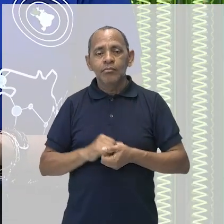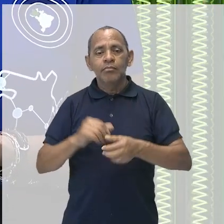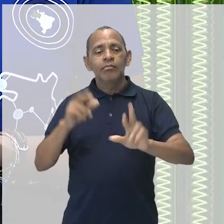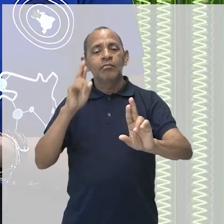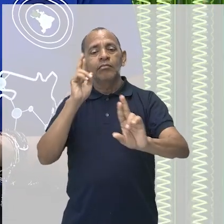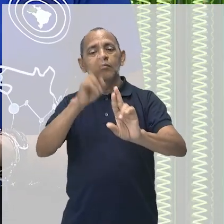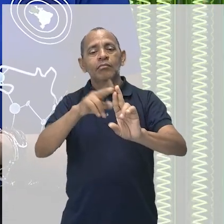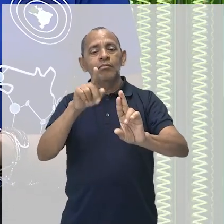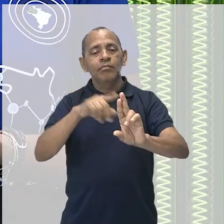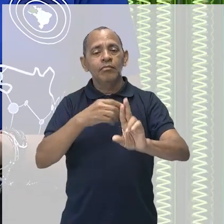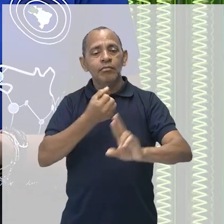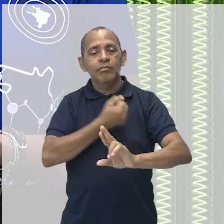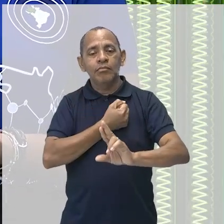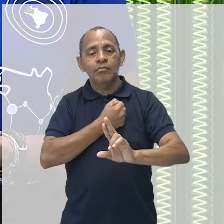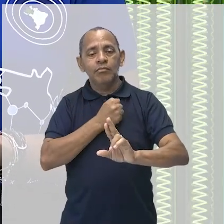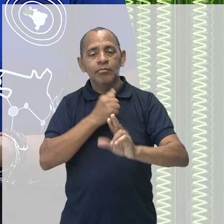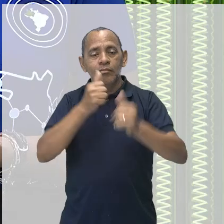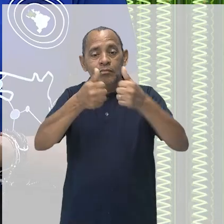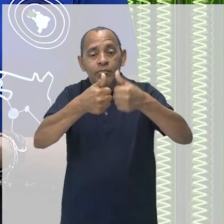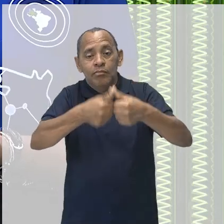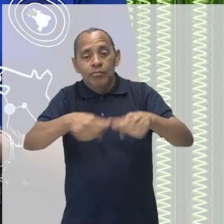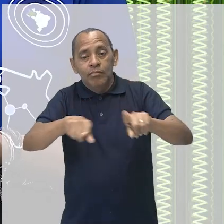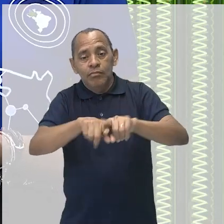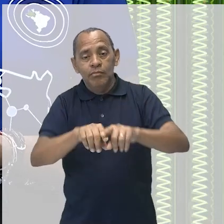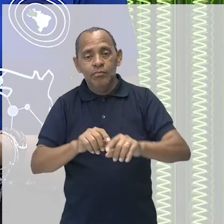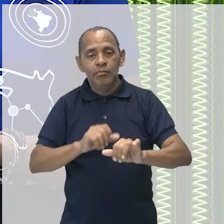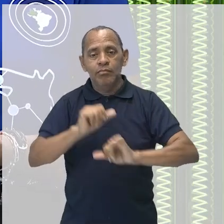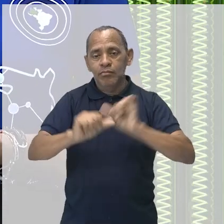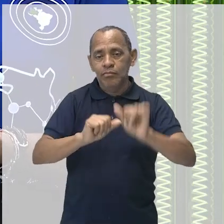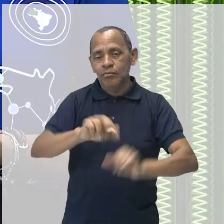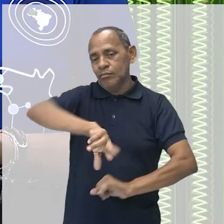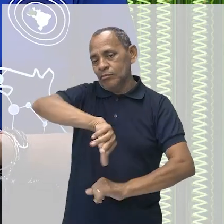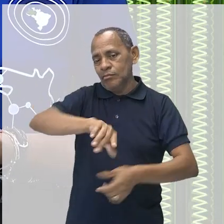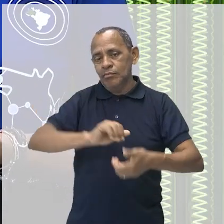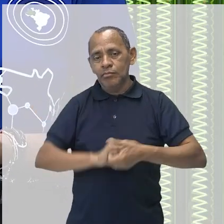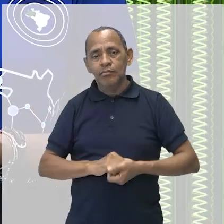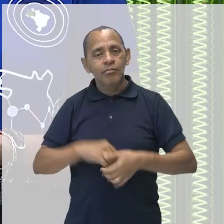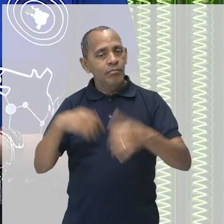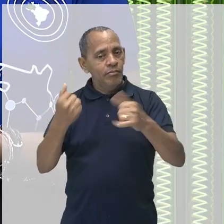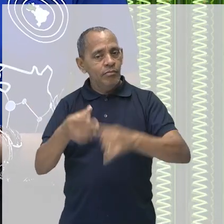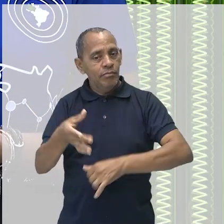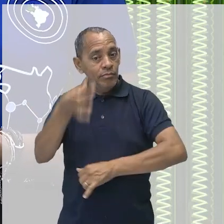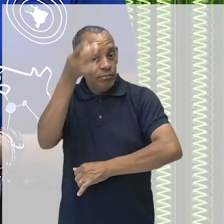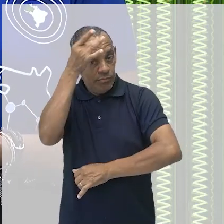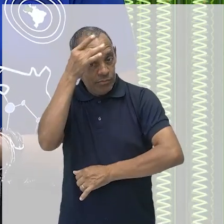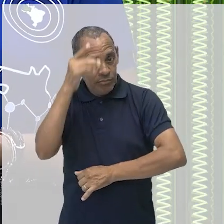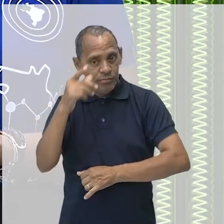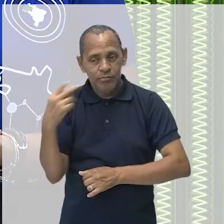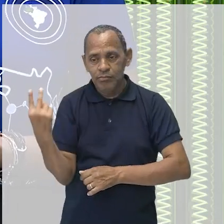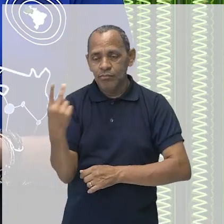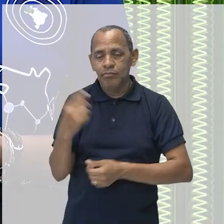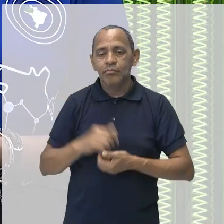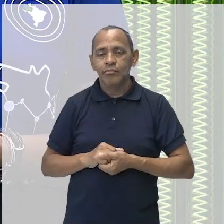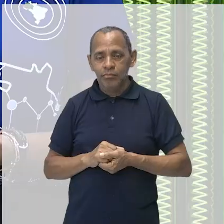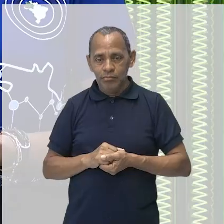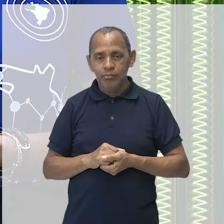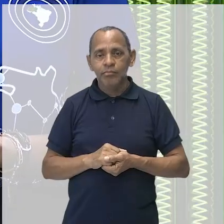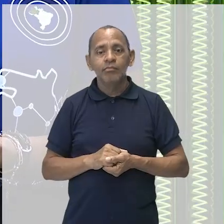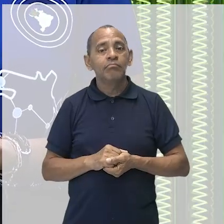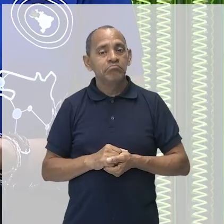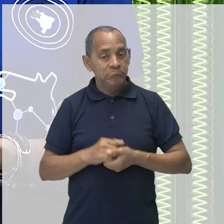número fixo. Então, esse valor ele não vai mudar. E aí, vocês precisam guardar esse valor. E esse é um valor fixo